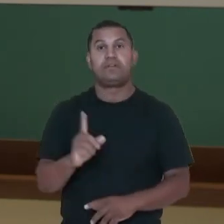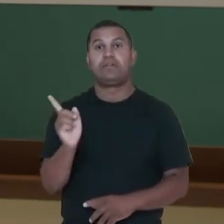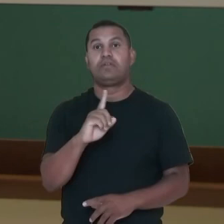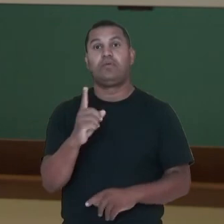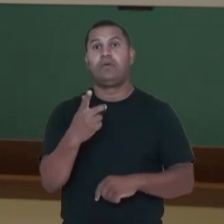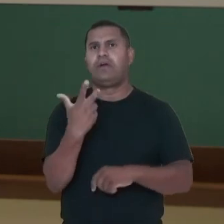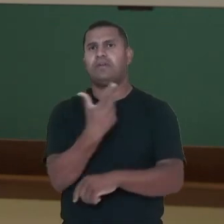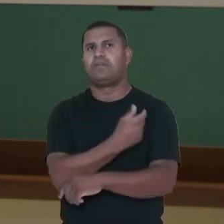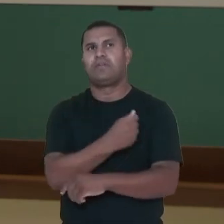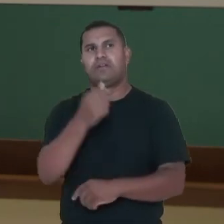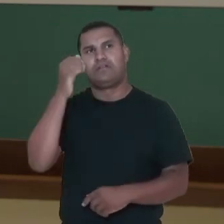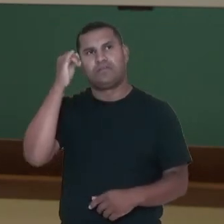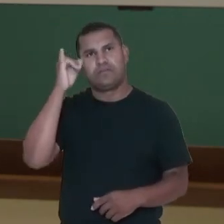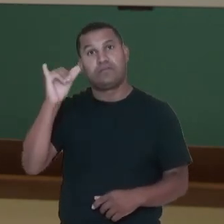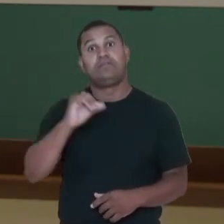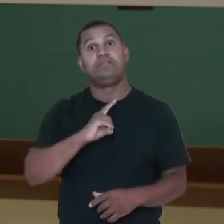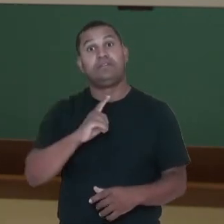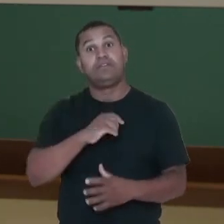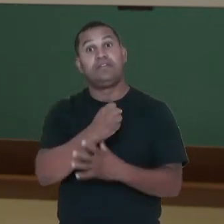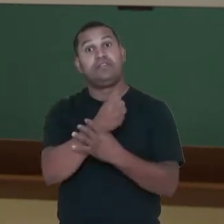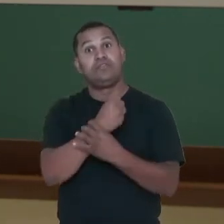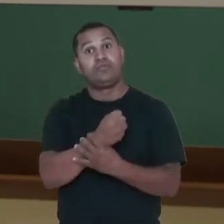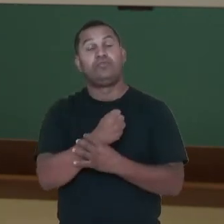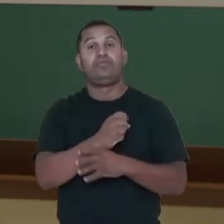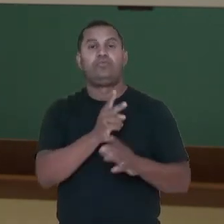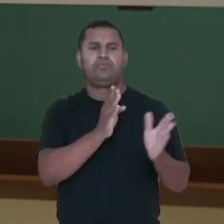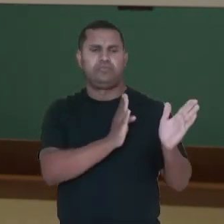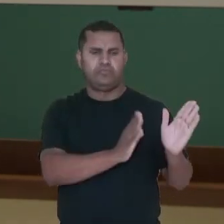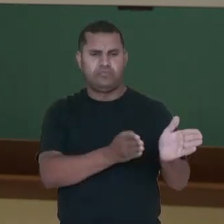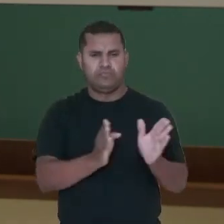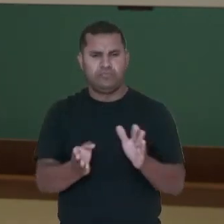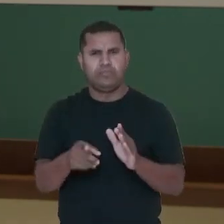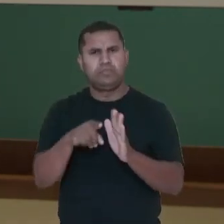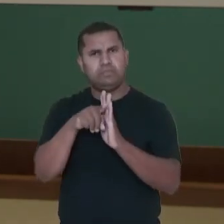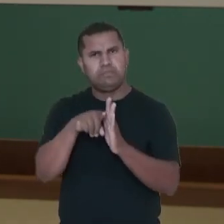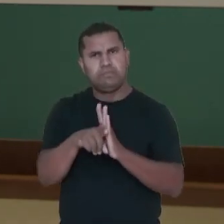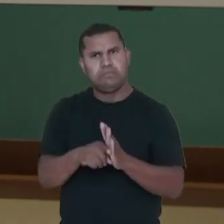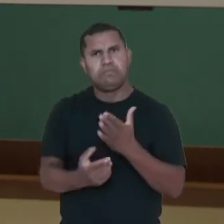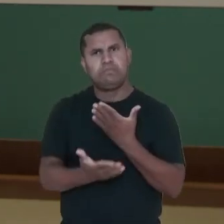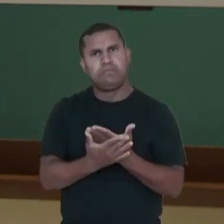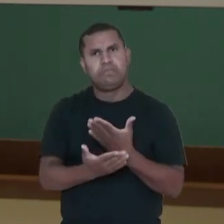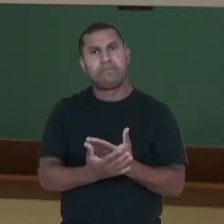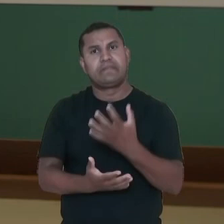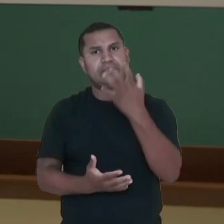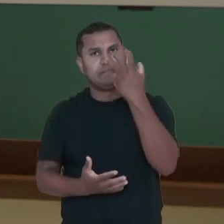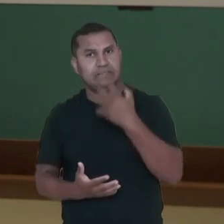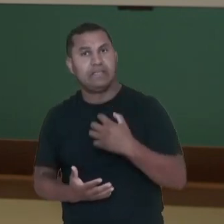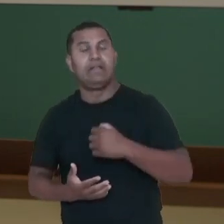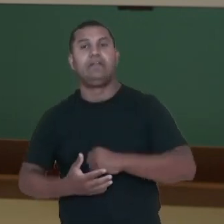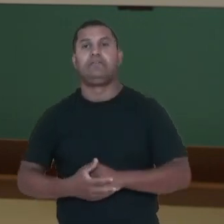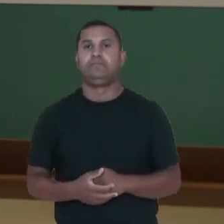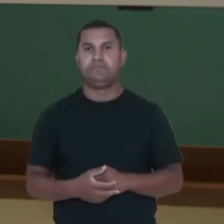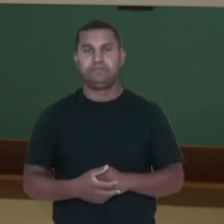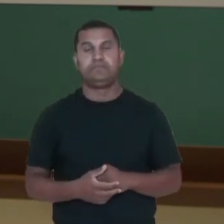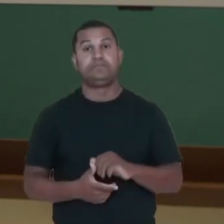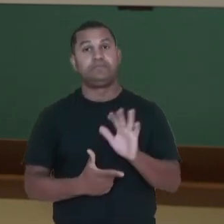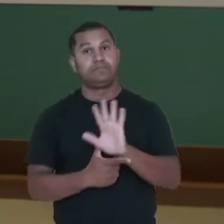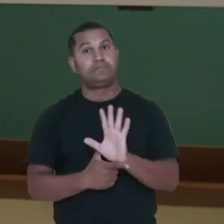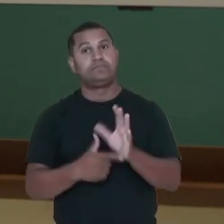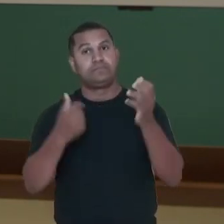gênica, são produtos seguros, né? Passam por critérios rígidos de segurança e eficácia. Nesse vídeo nós falamos então